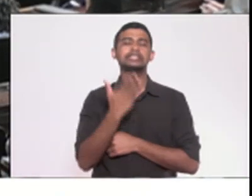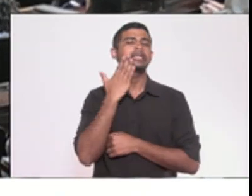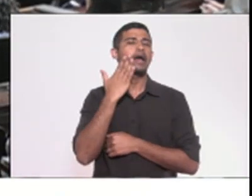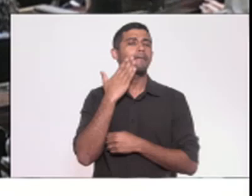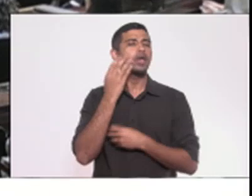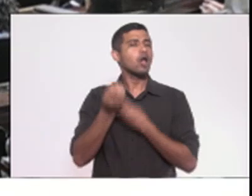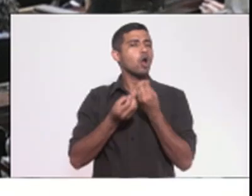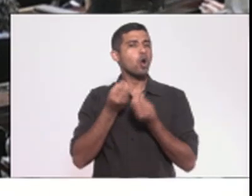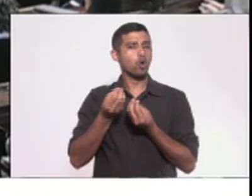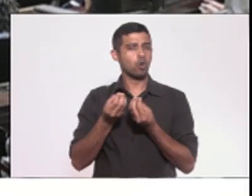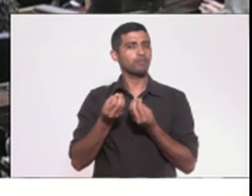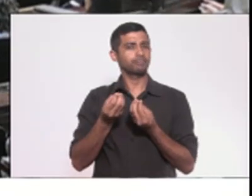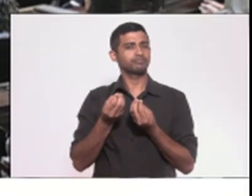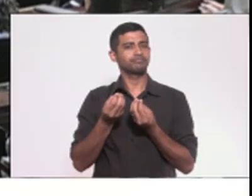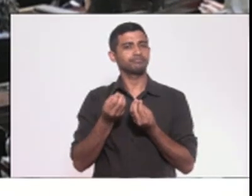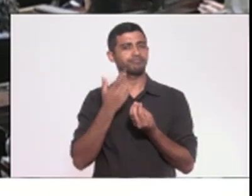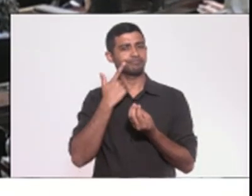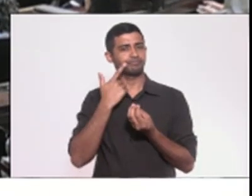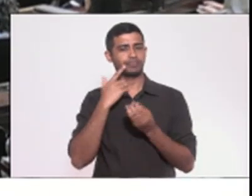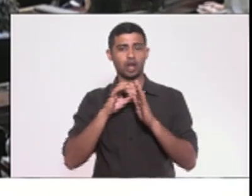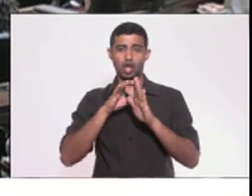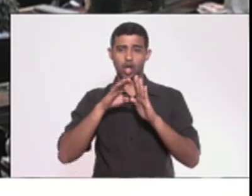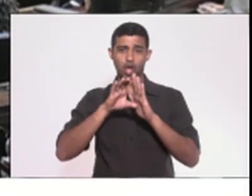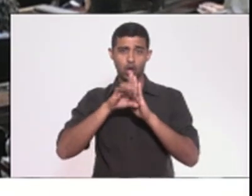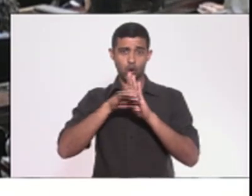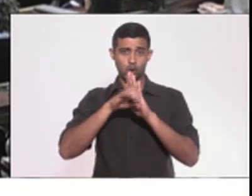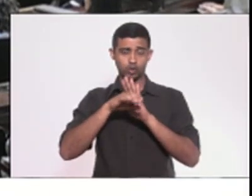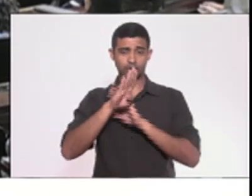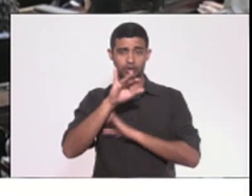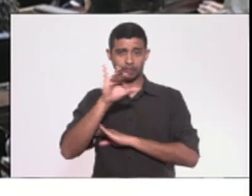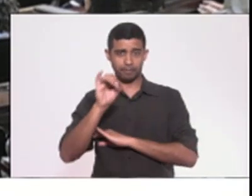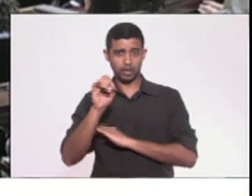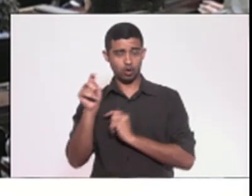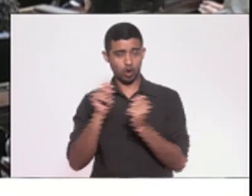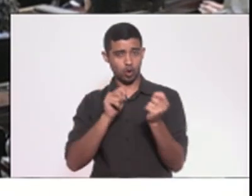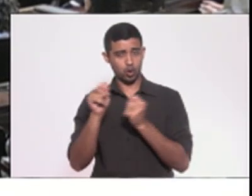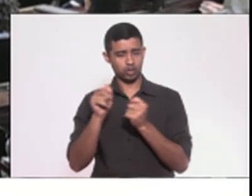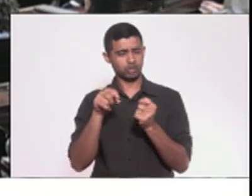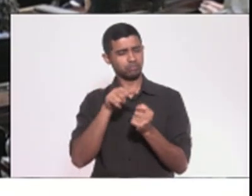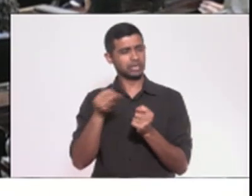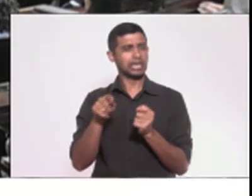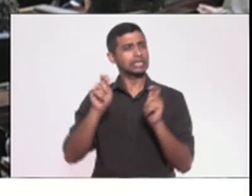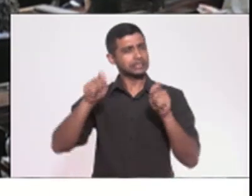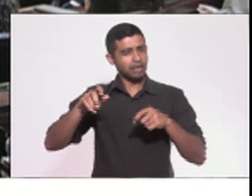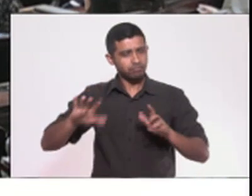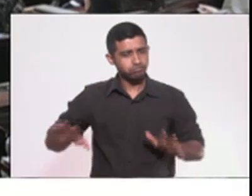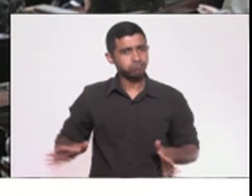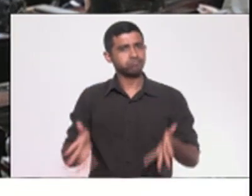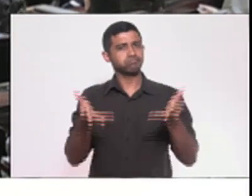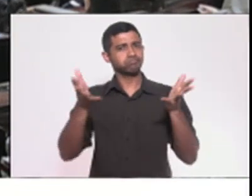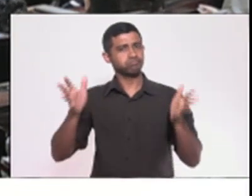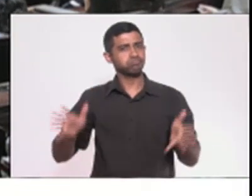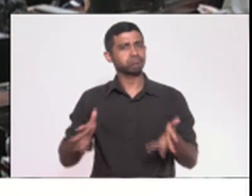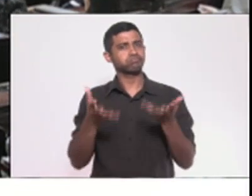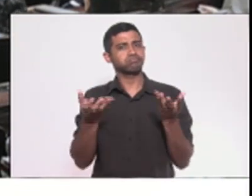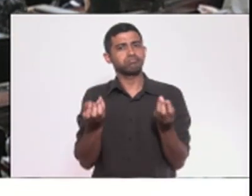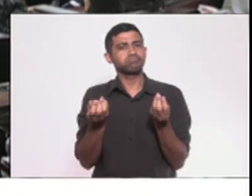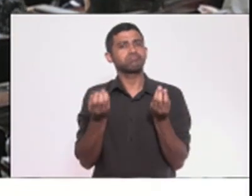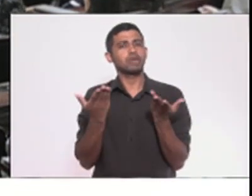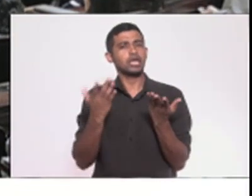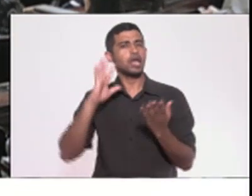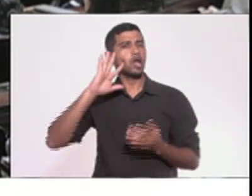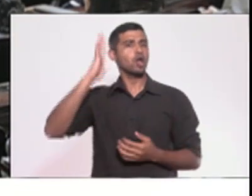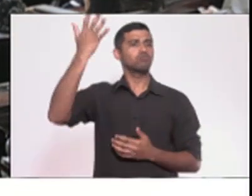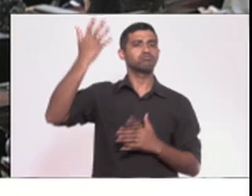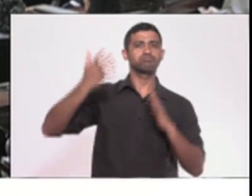entender de que forma o conceito da bioeconomia deve ser estimulado para entregar